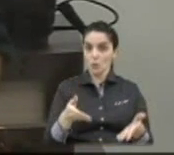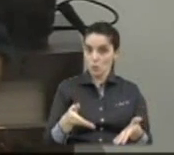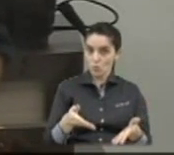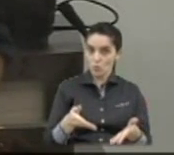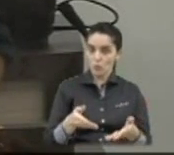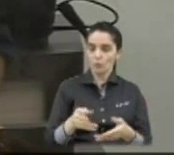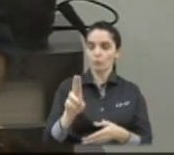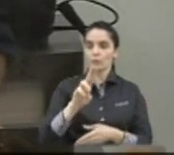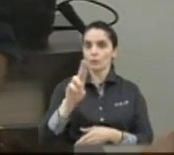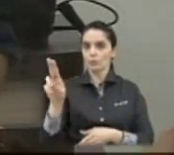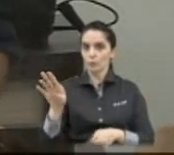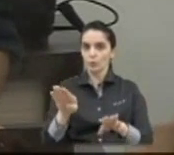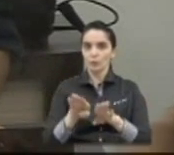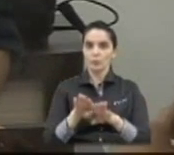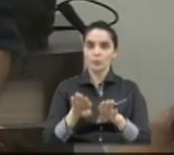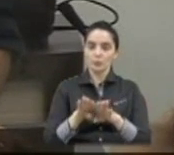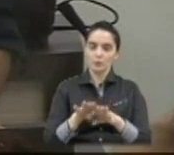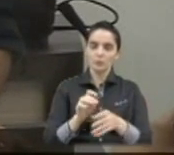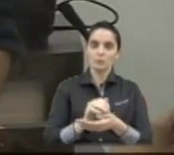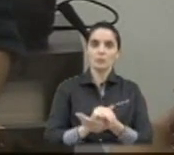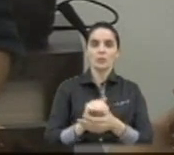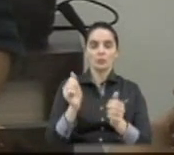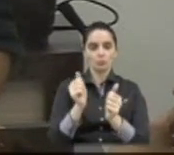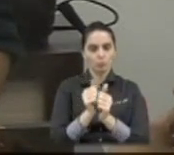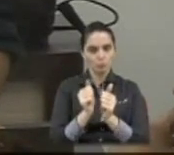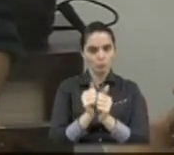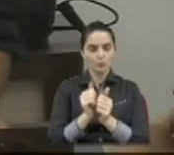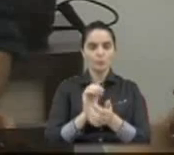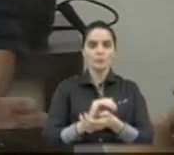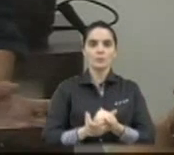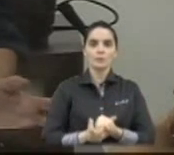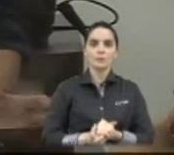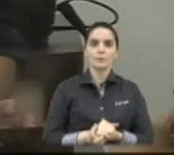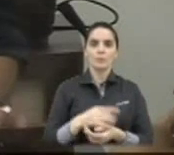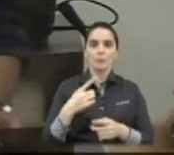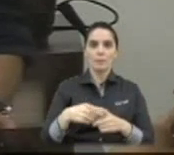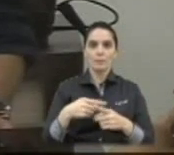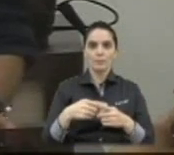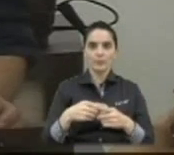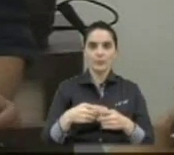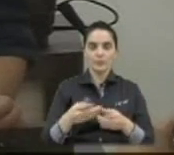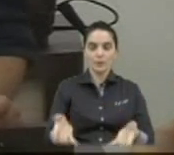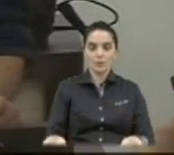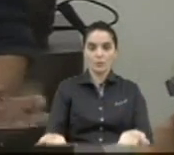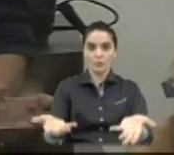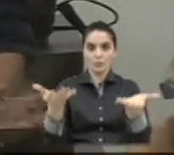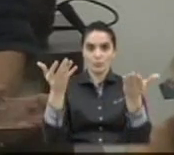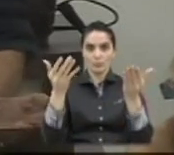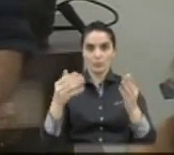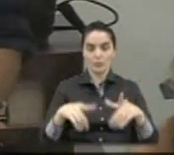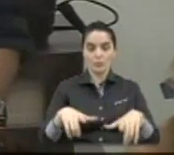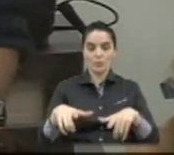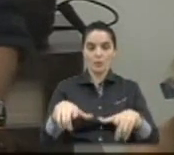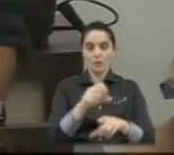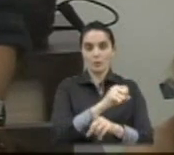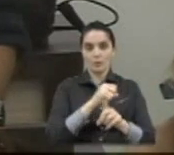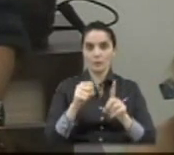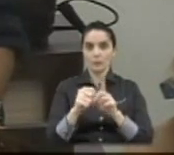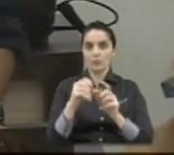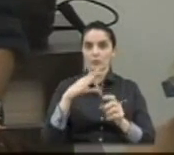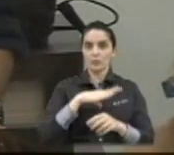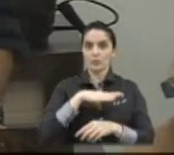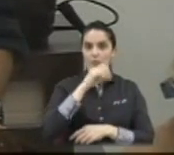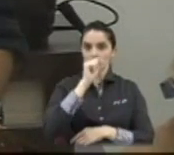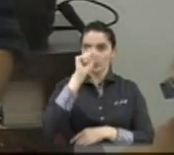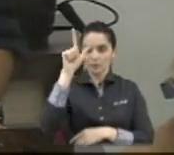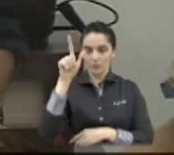nome ligado ao CEPROSOM, por ter também tido contribuído enormemente com o serviço social da cidade. E a Marilena